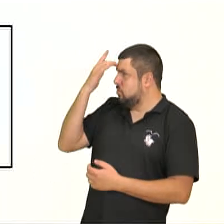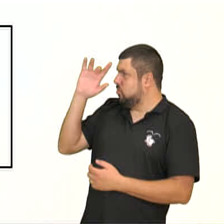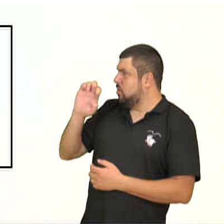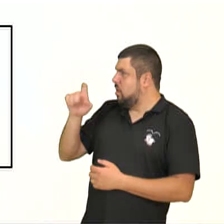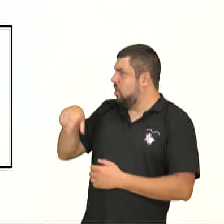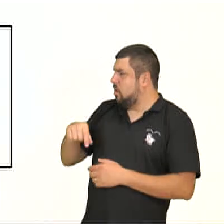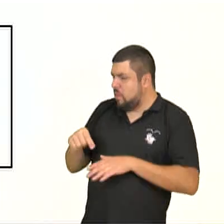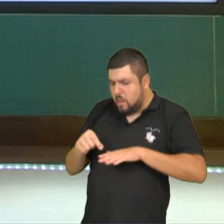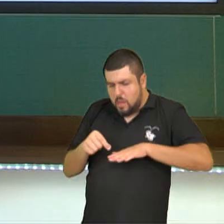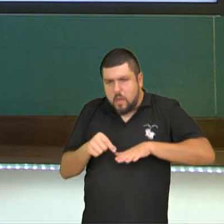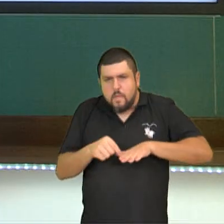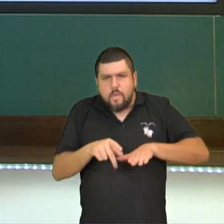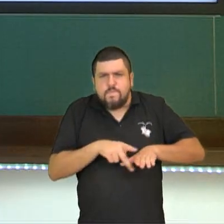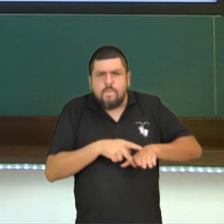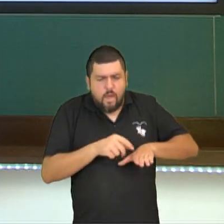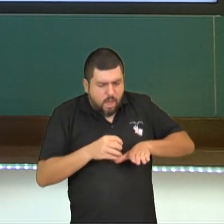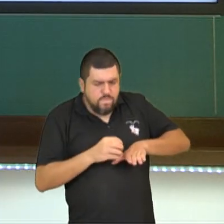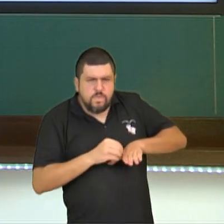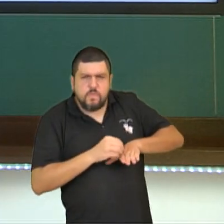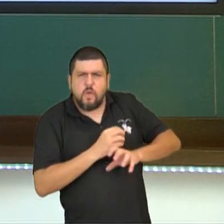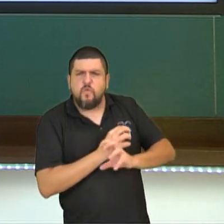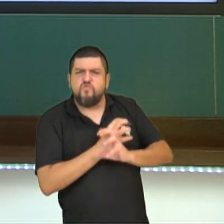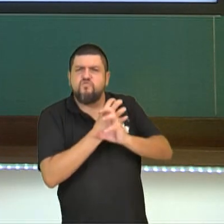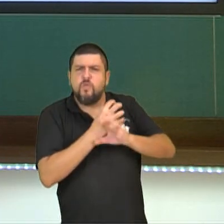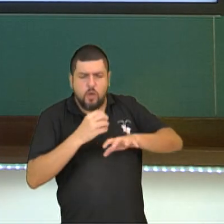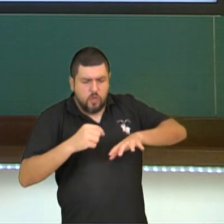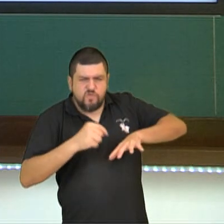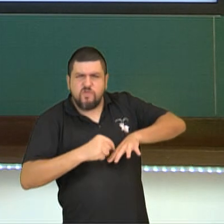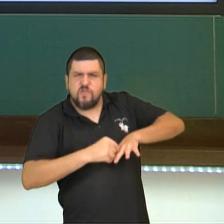brincar lá no terreno lá? Não tem nada a ver.